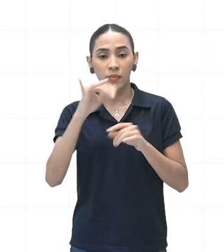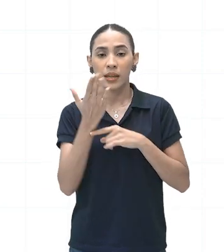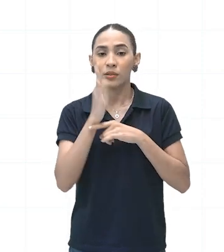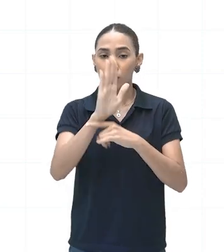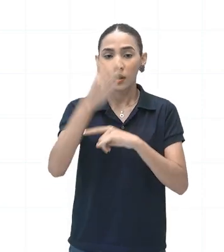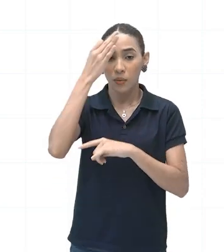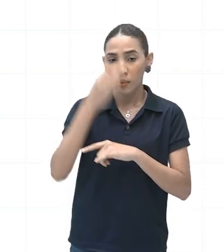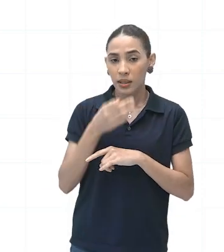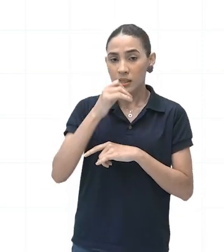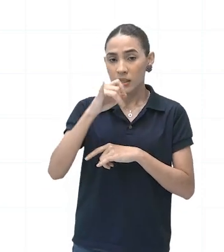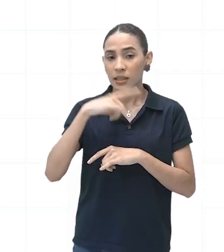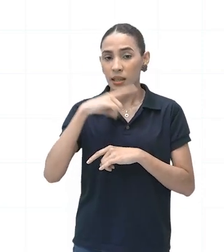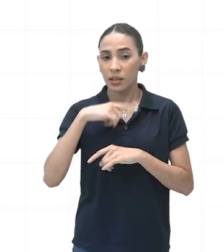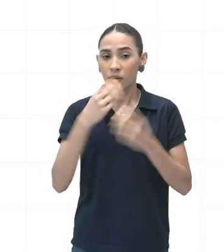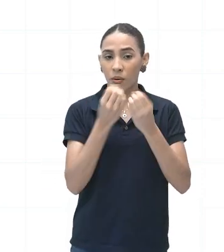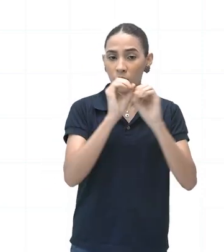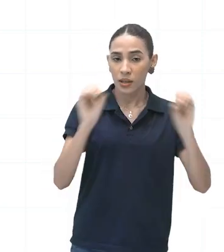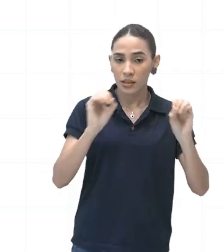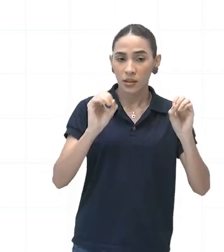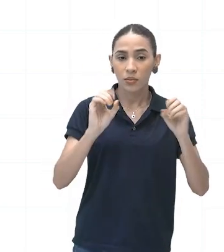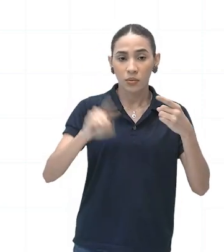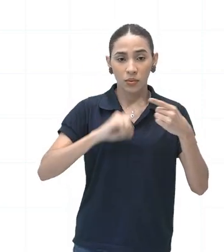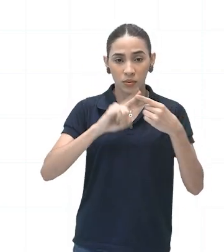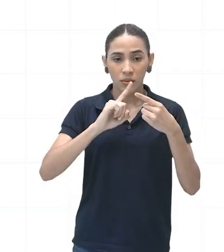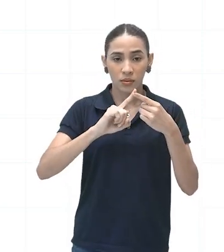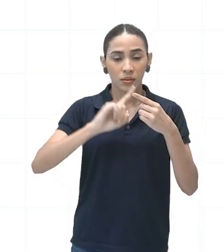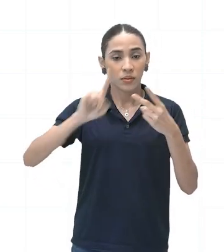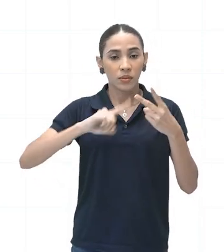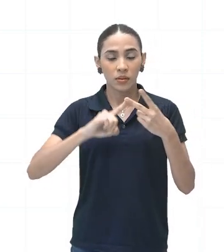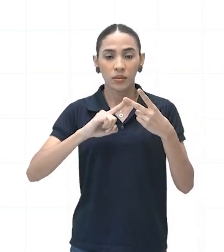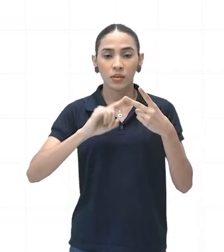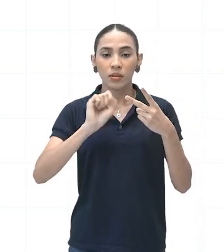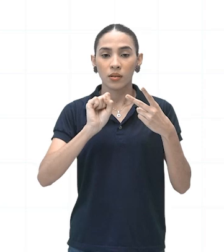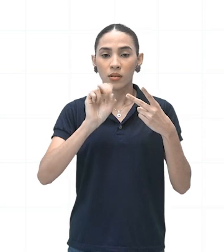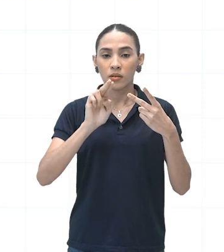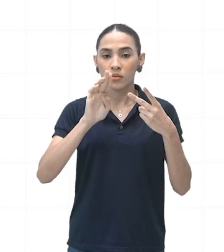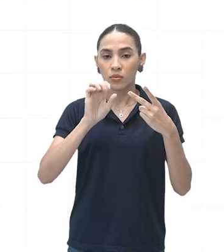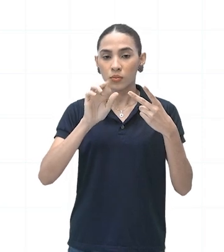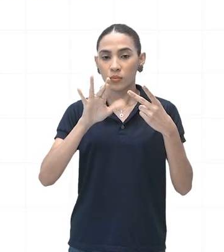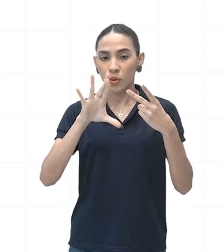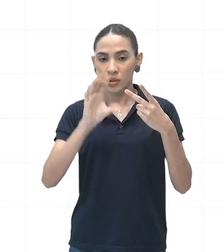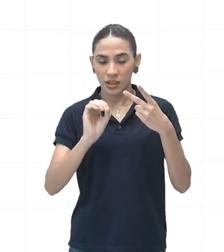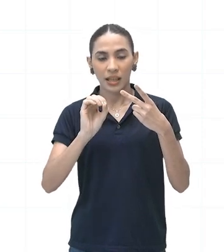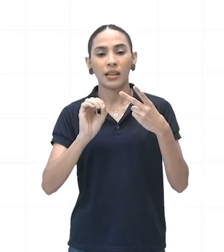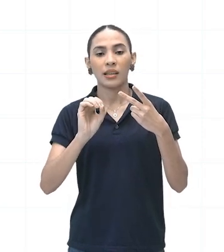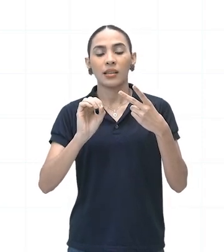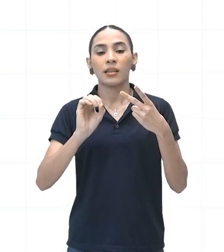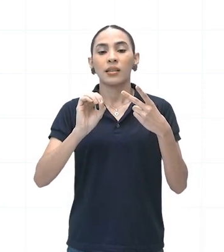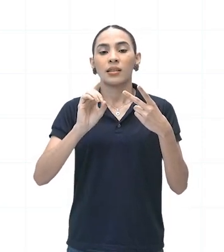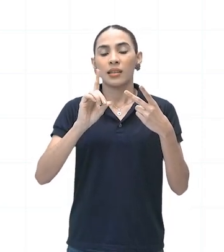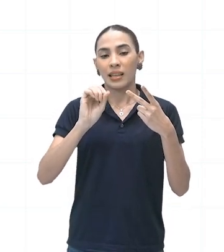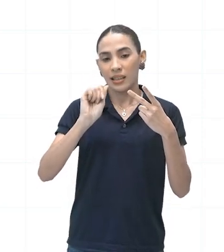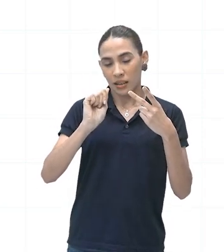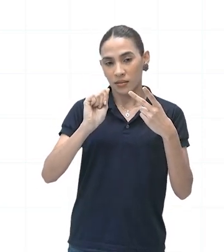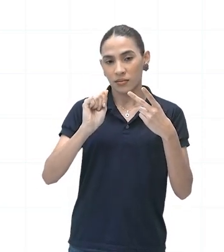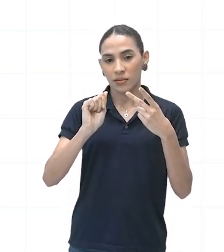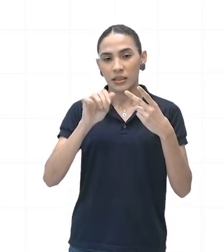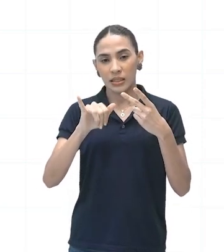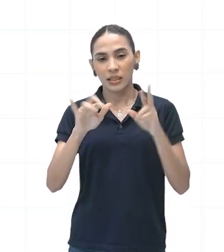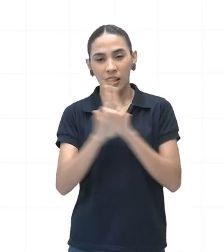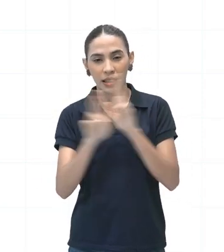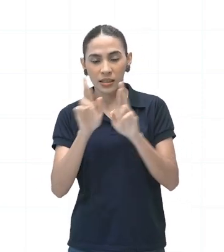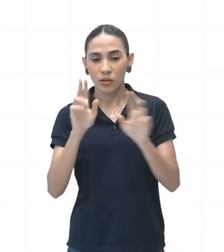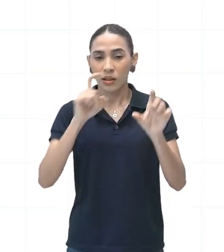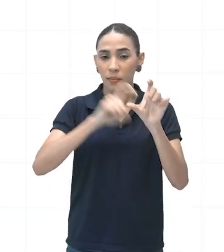ajudar a compreender se eu tenho uma oração coordenada ou subordinada é a relação, se elas